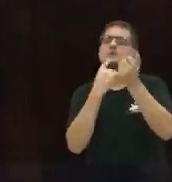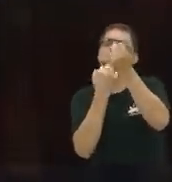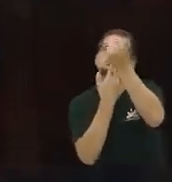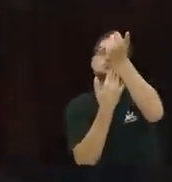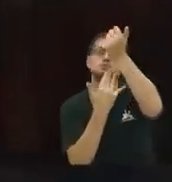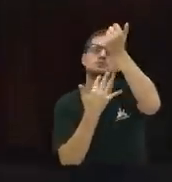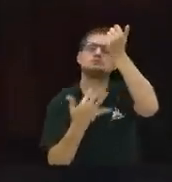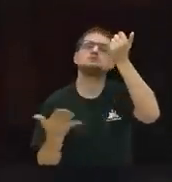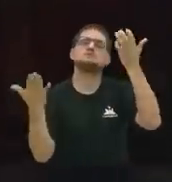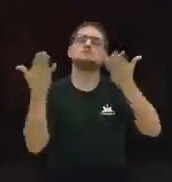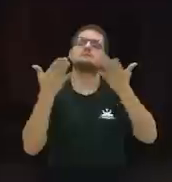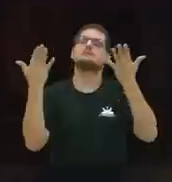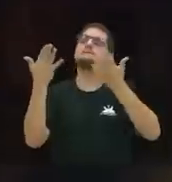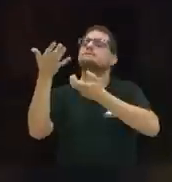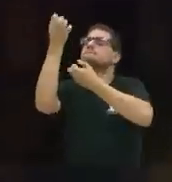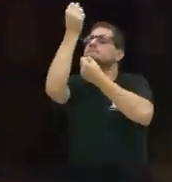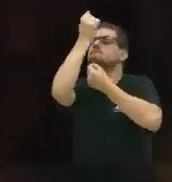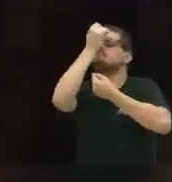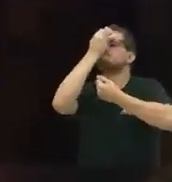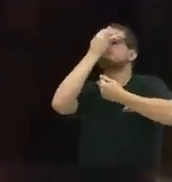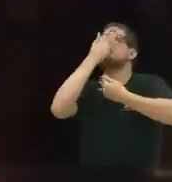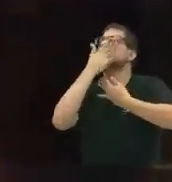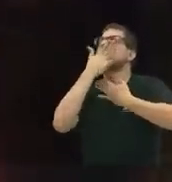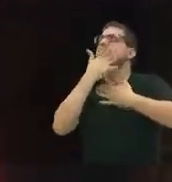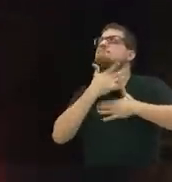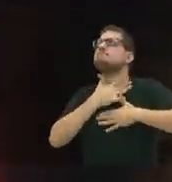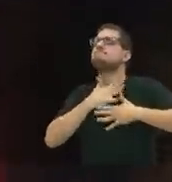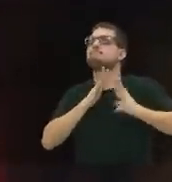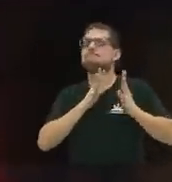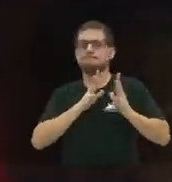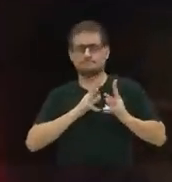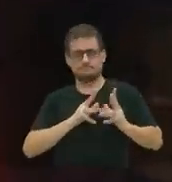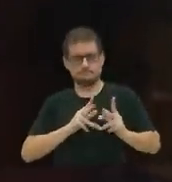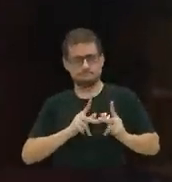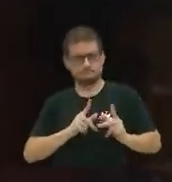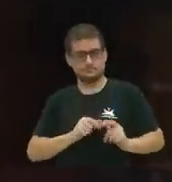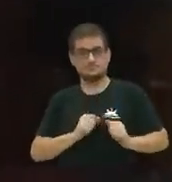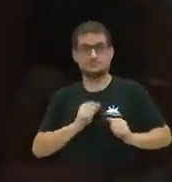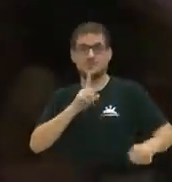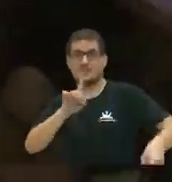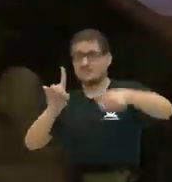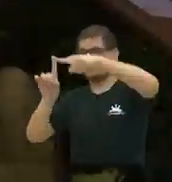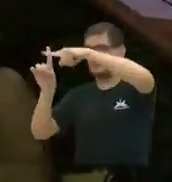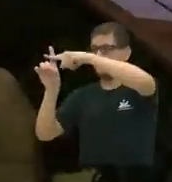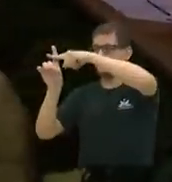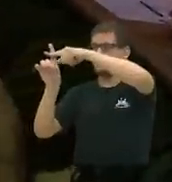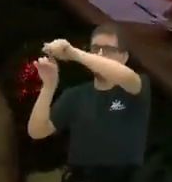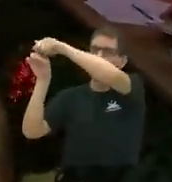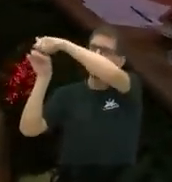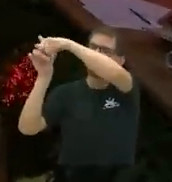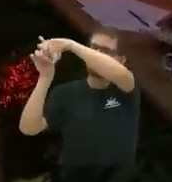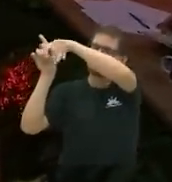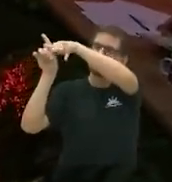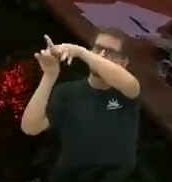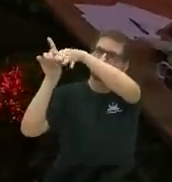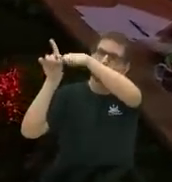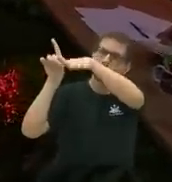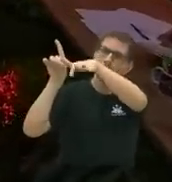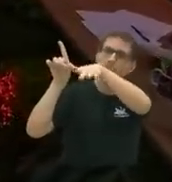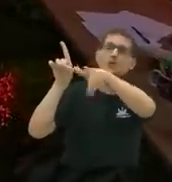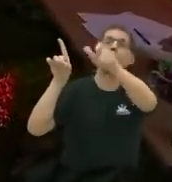lava também foi derramado, na cruz em Jerusalém. Em